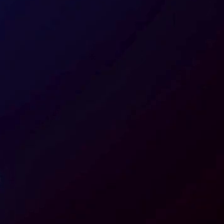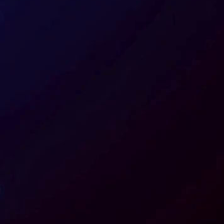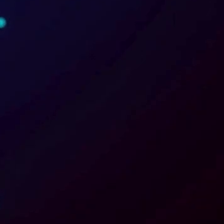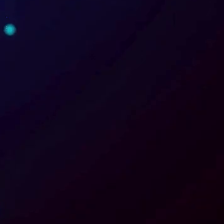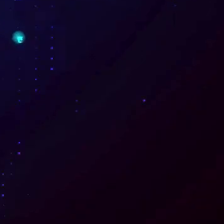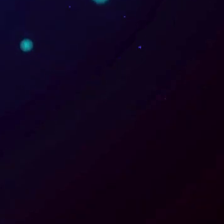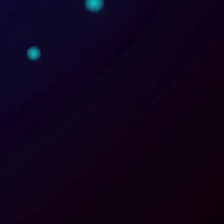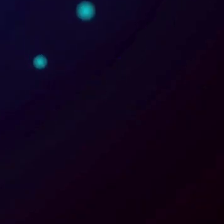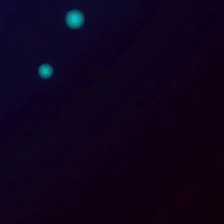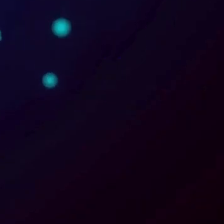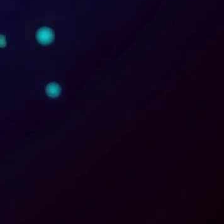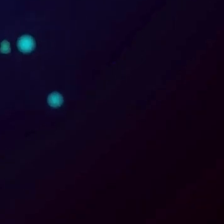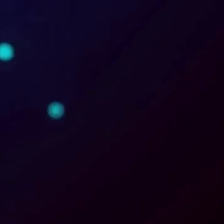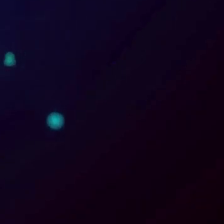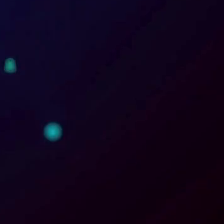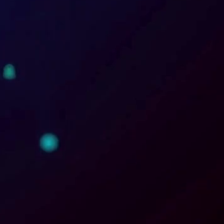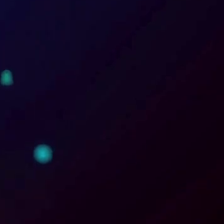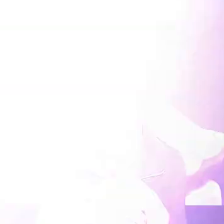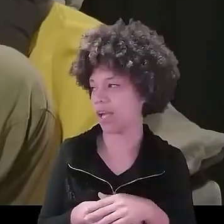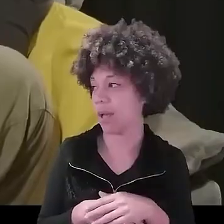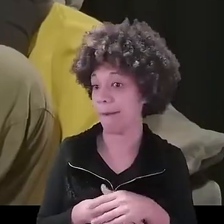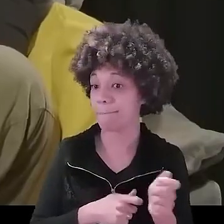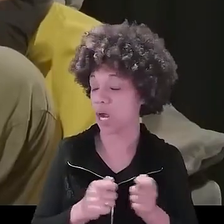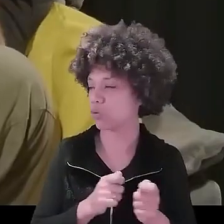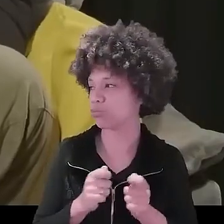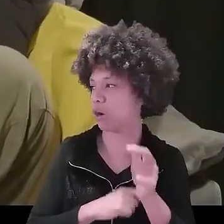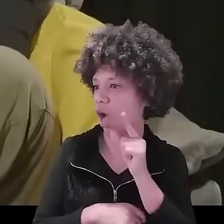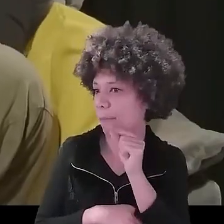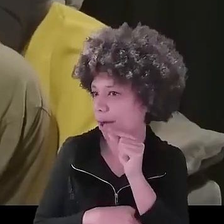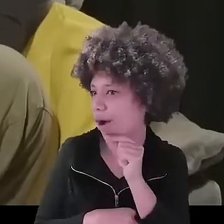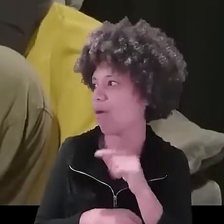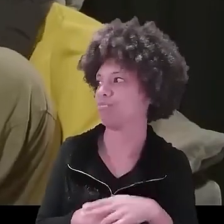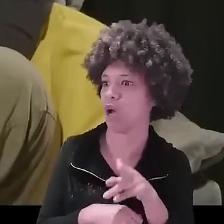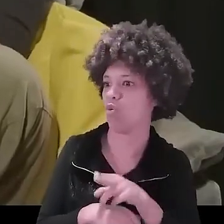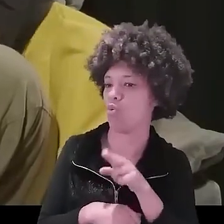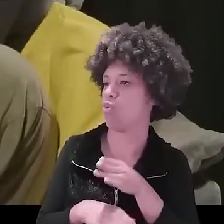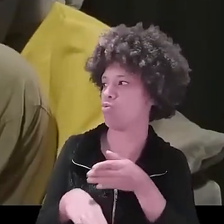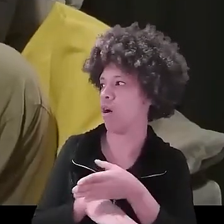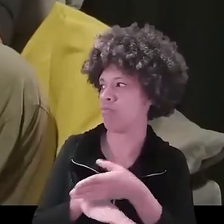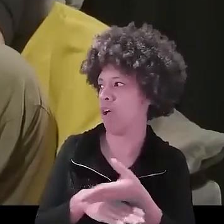não está amadurecida intelectualmente para poder dominar, para poder...